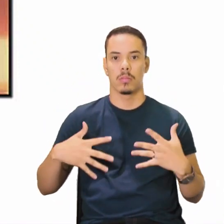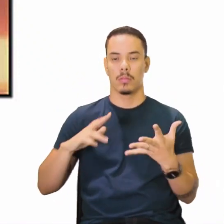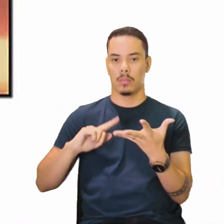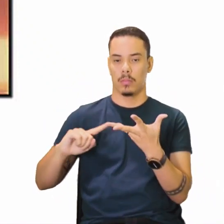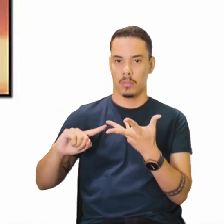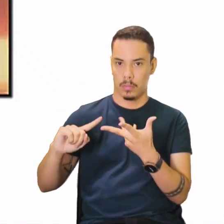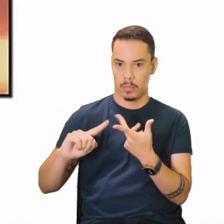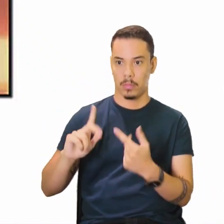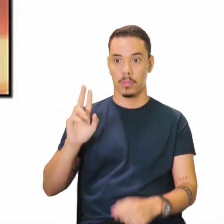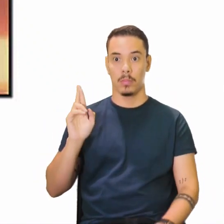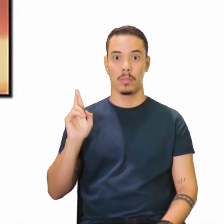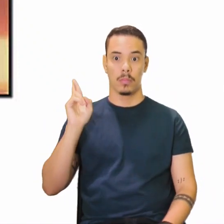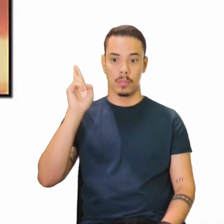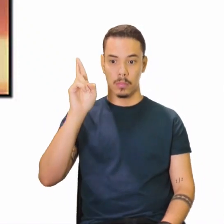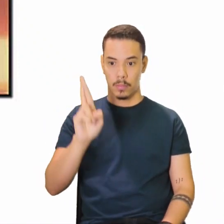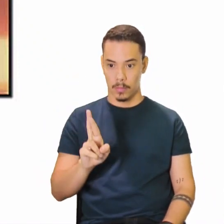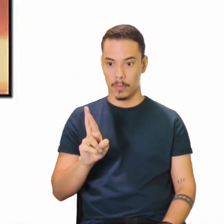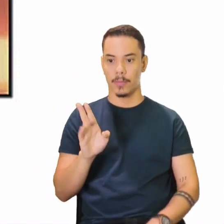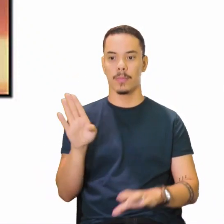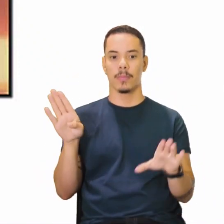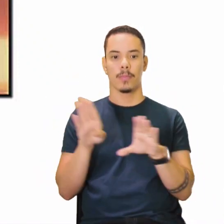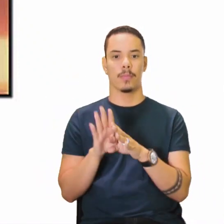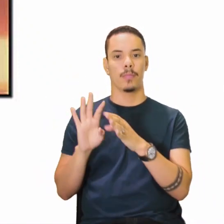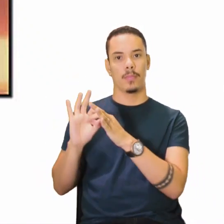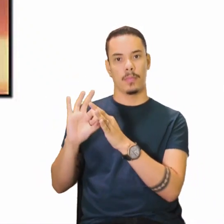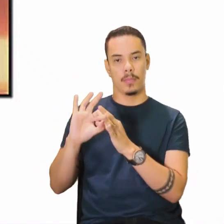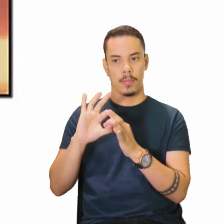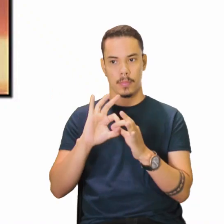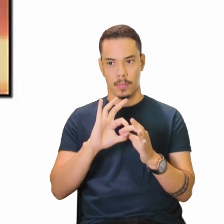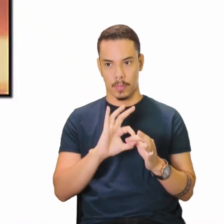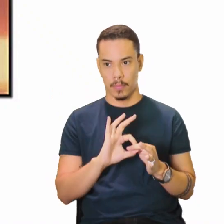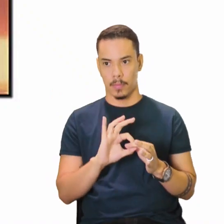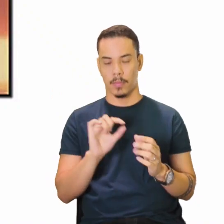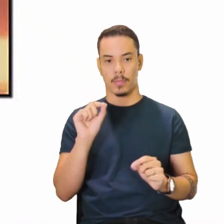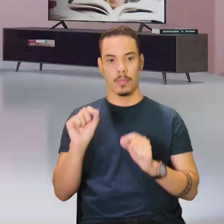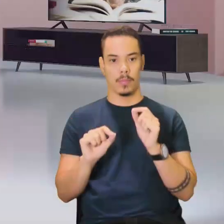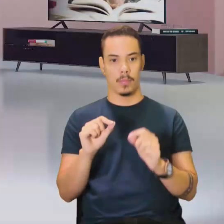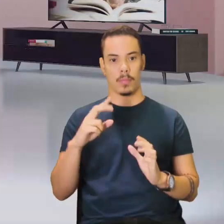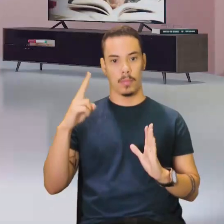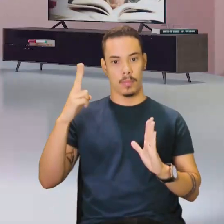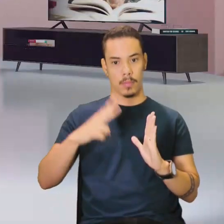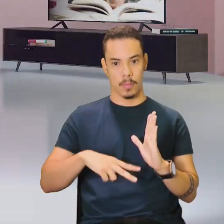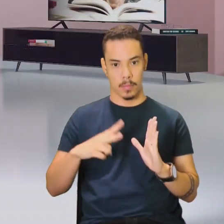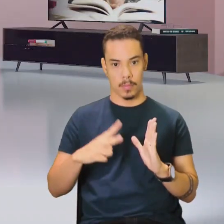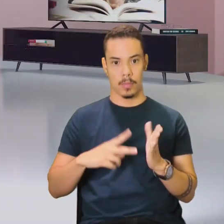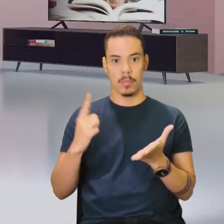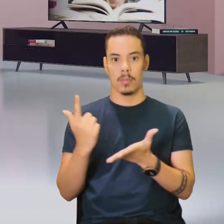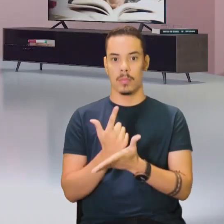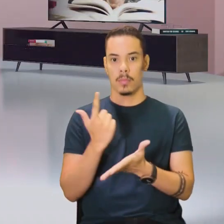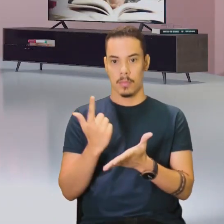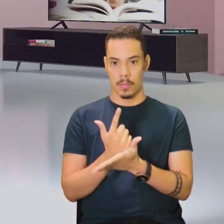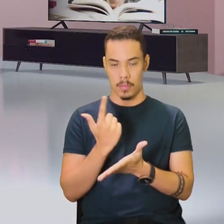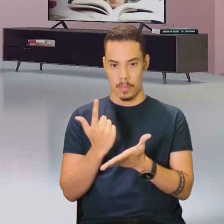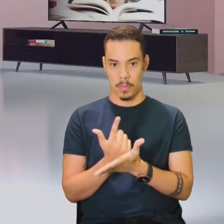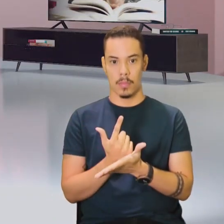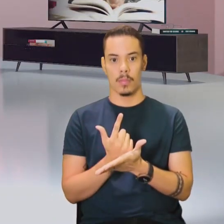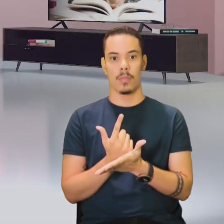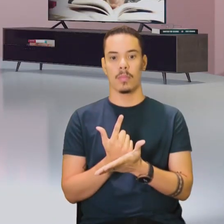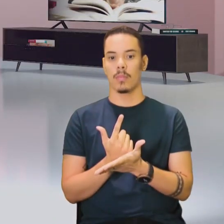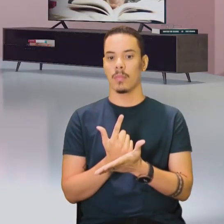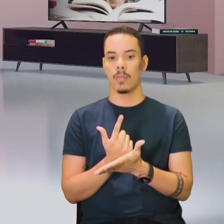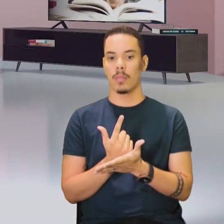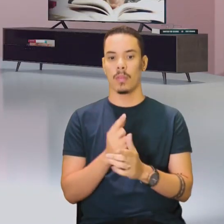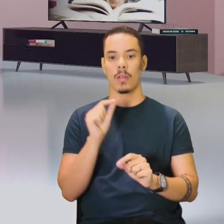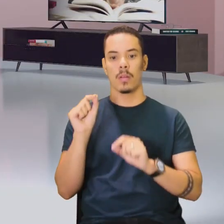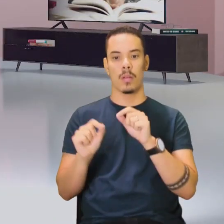da representação. Ele vai contextualizar, lendo a Barca do Inferno, a Alto da Barca do Inferno,